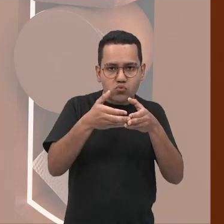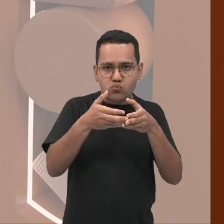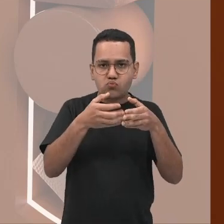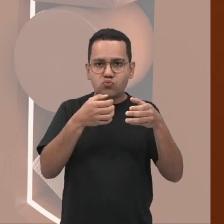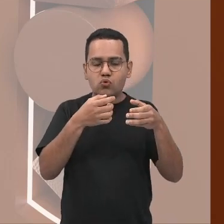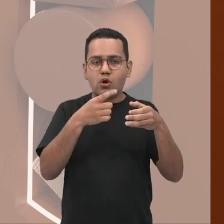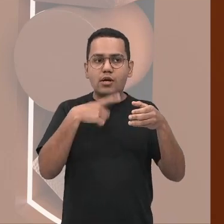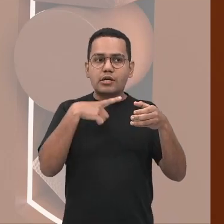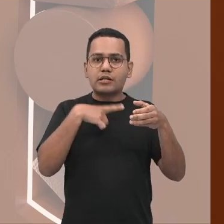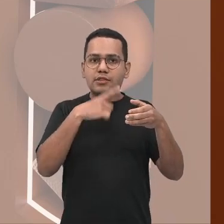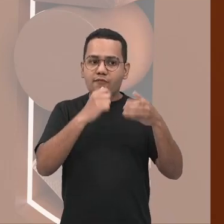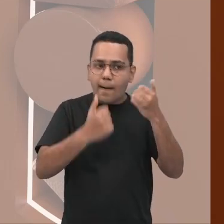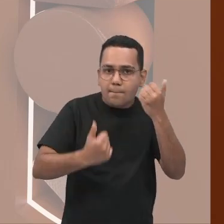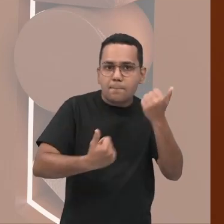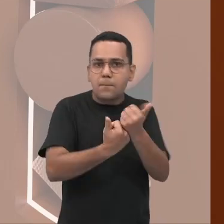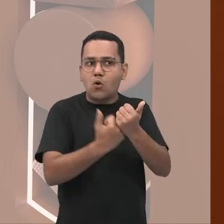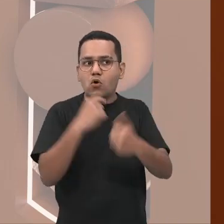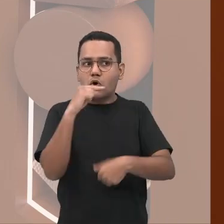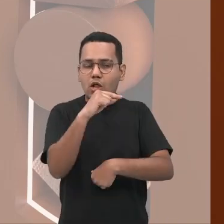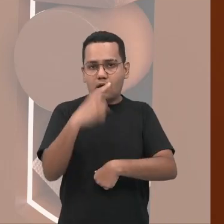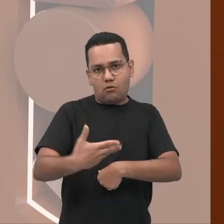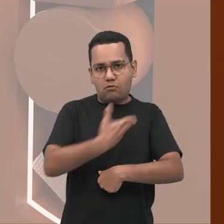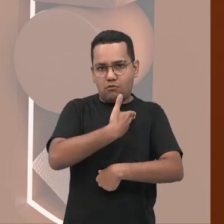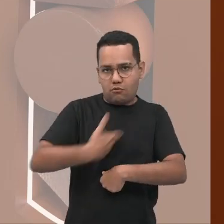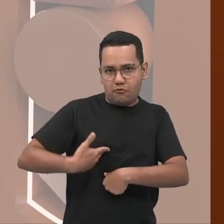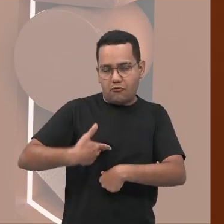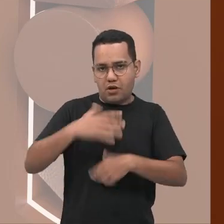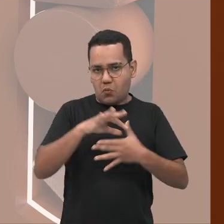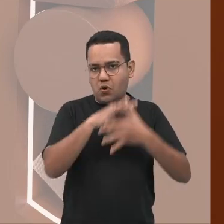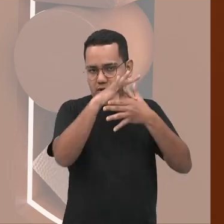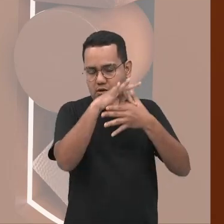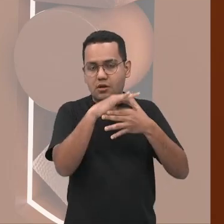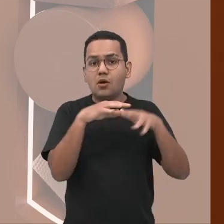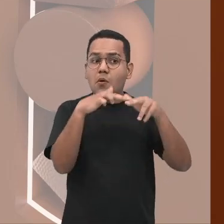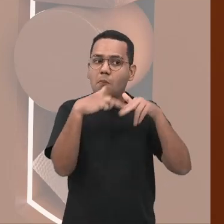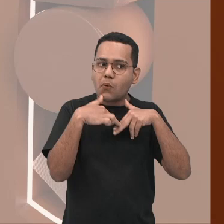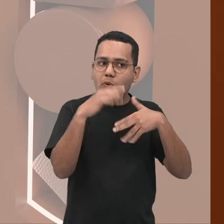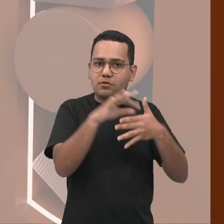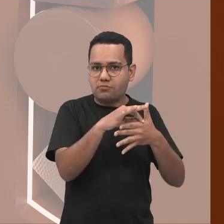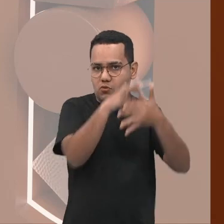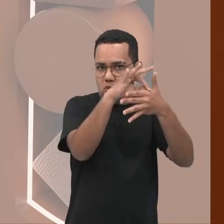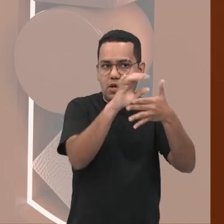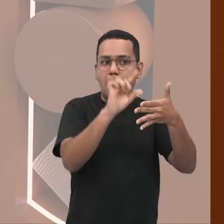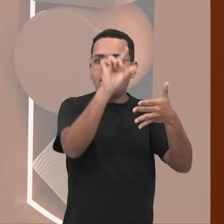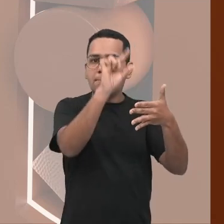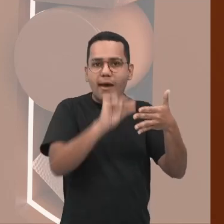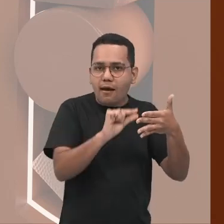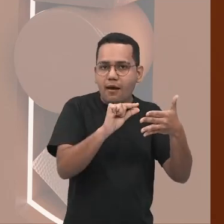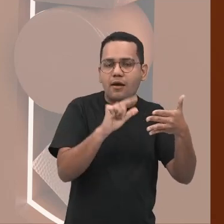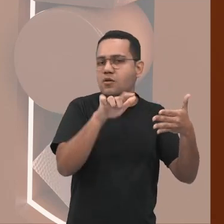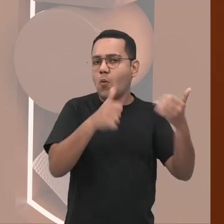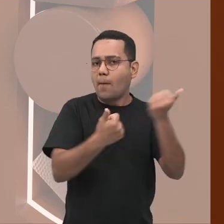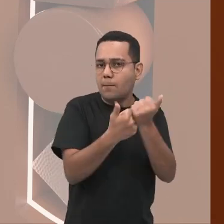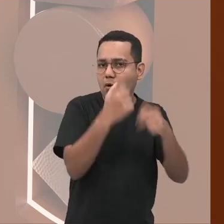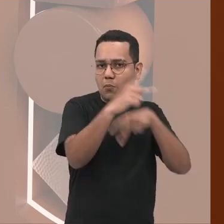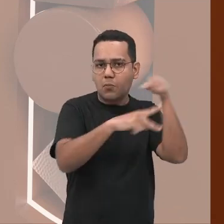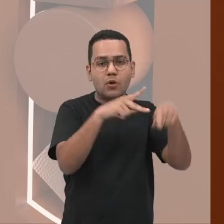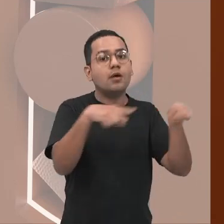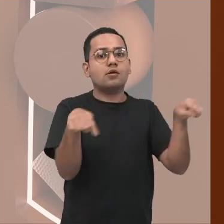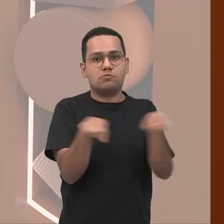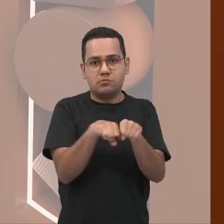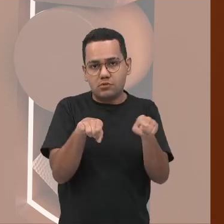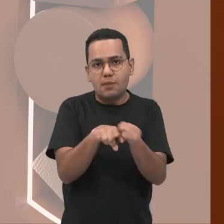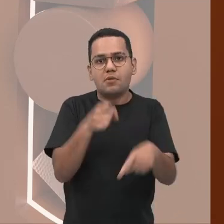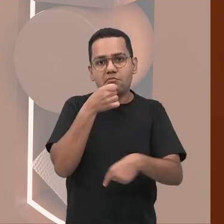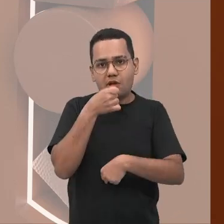governo. O governo perde a sua popularidade, mas também perde o apoio das elites e principalmente da imprensa, que